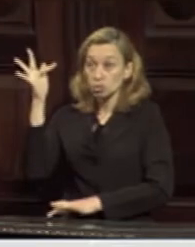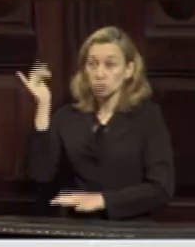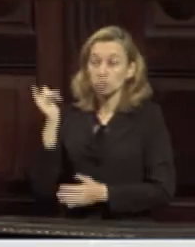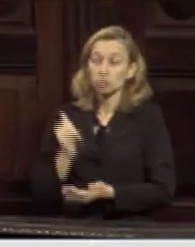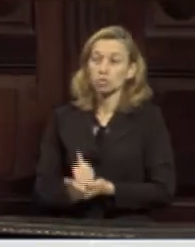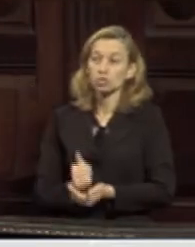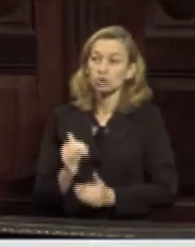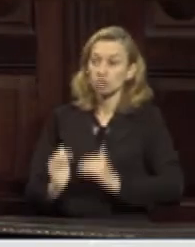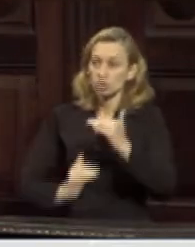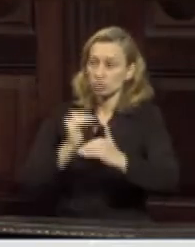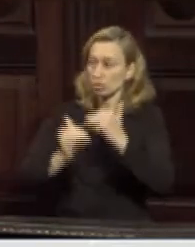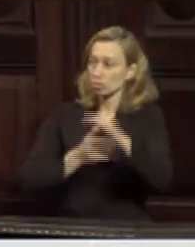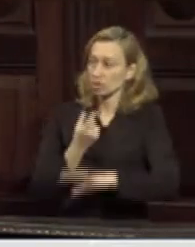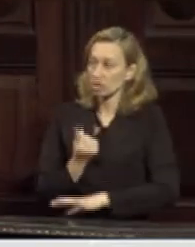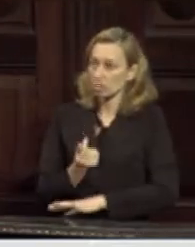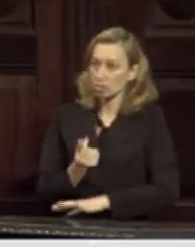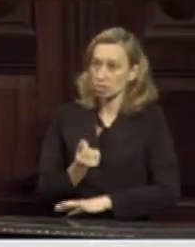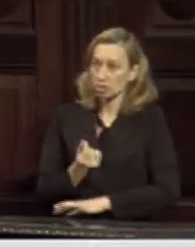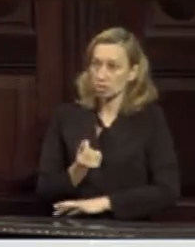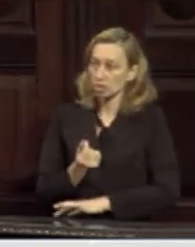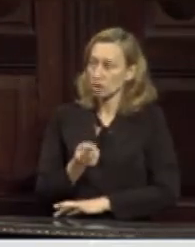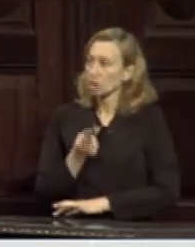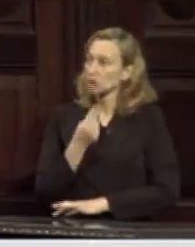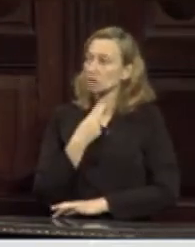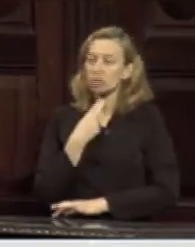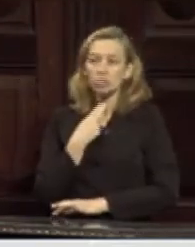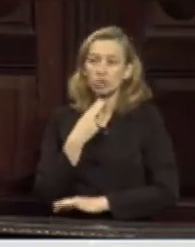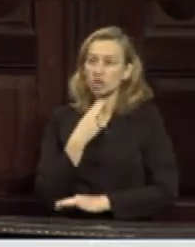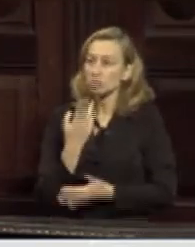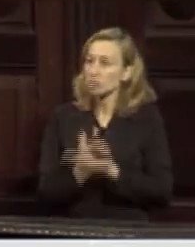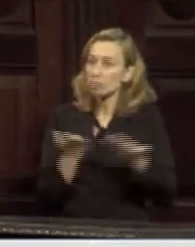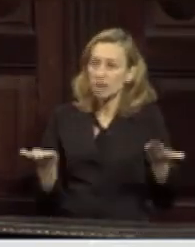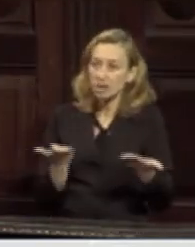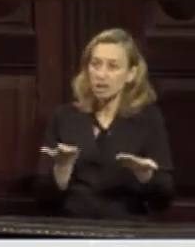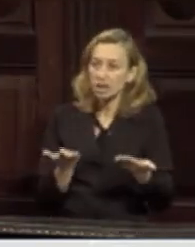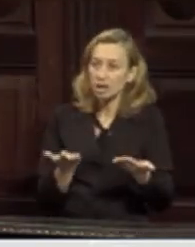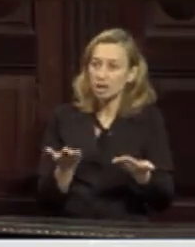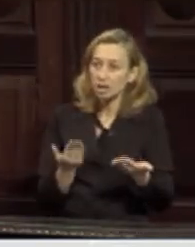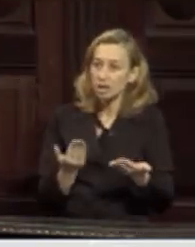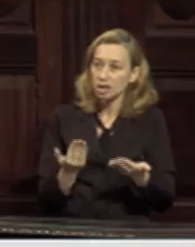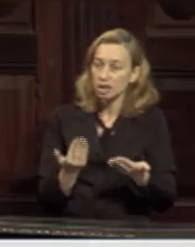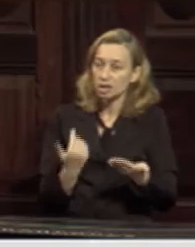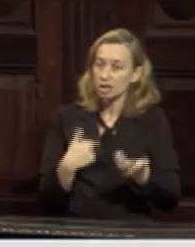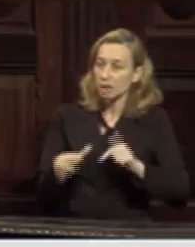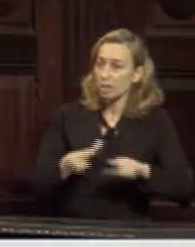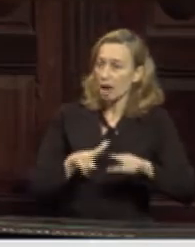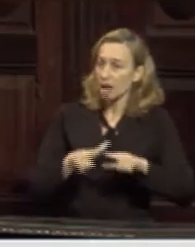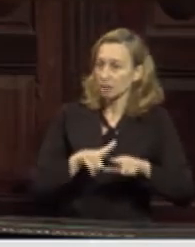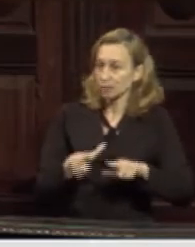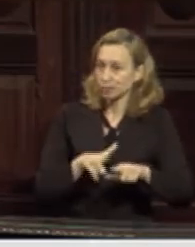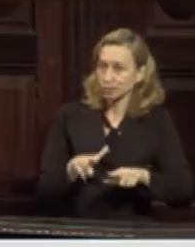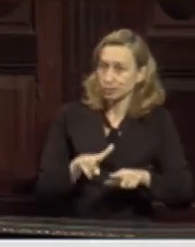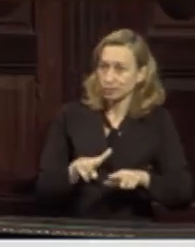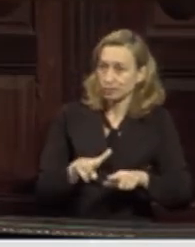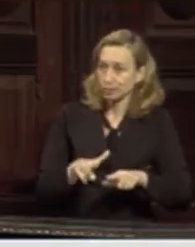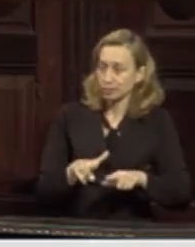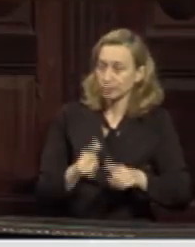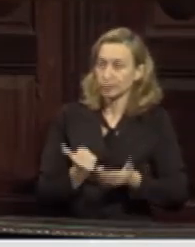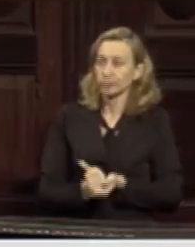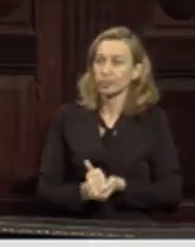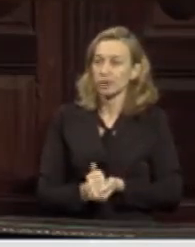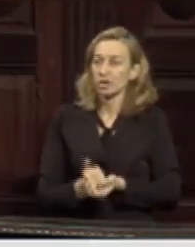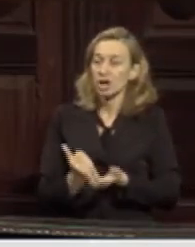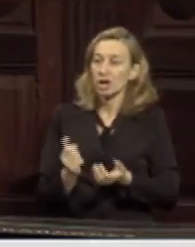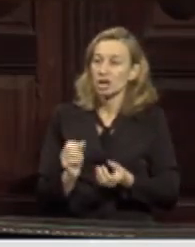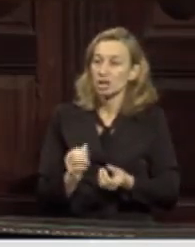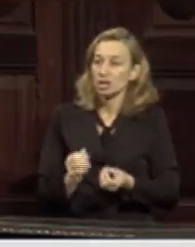retomada do desenvolvimento econômico. Nós não podemos perder mais um emprego sequer. Não podemos perder a nossa liderança na indústria de óleo e